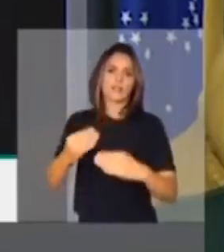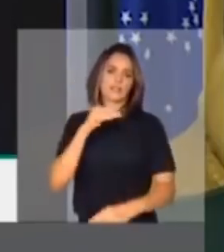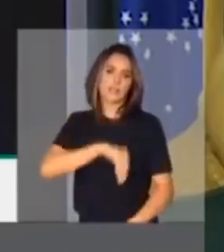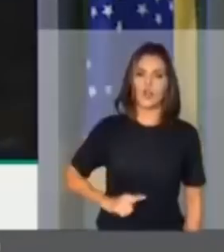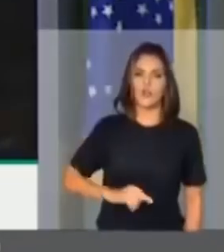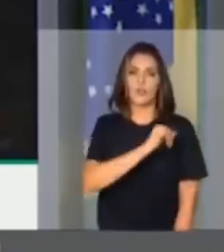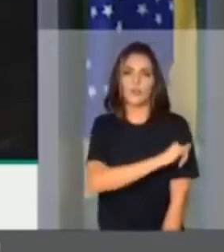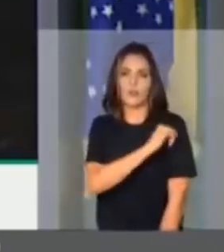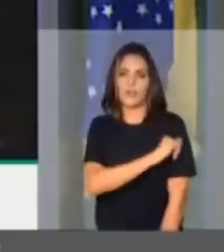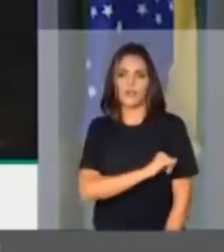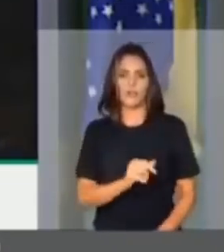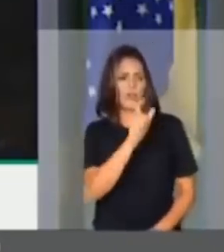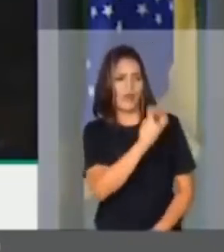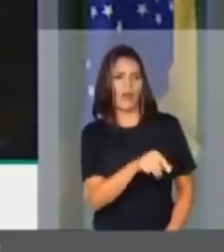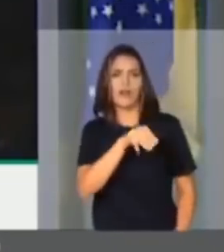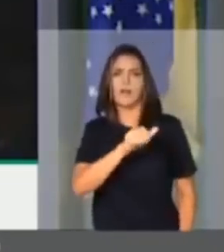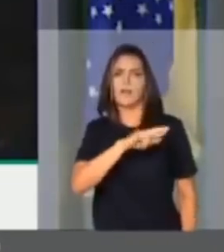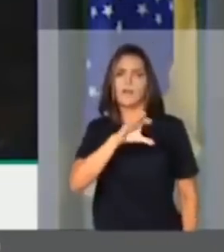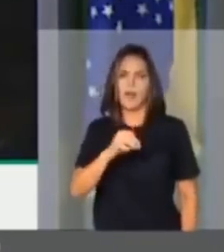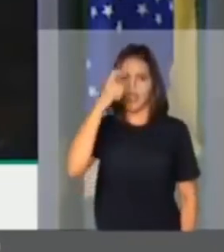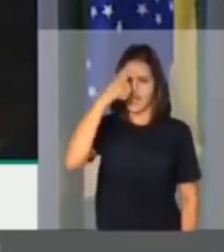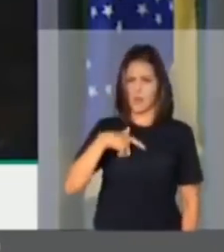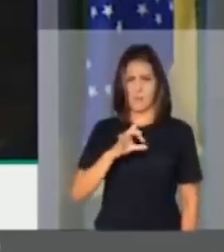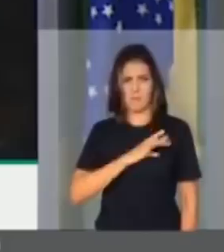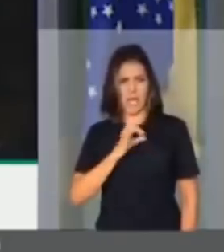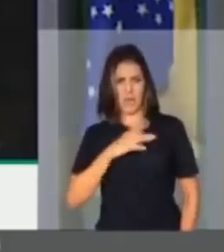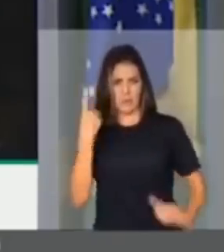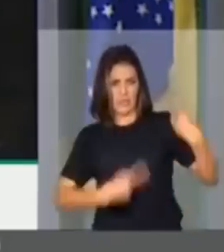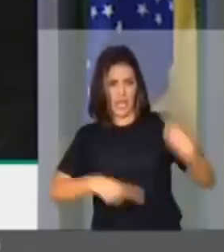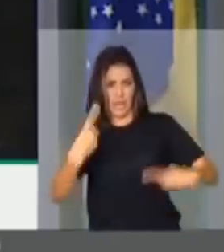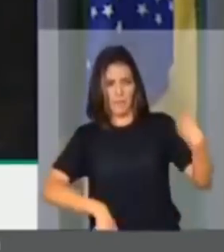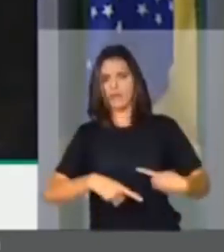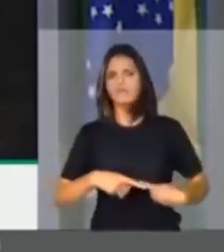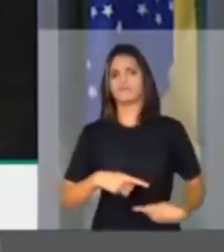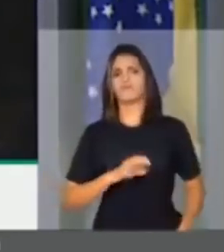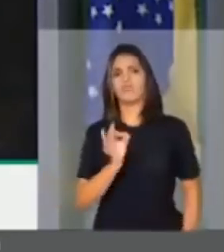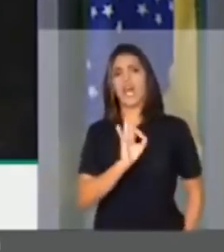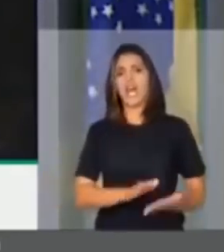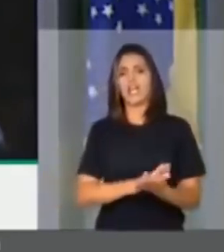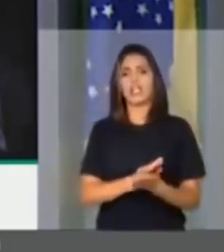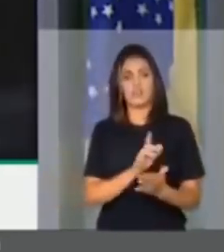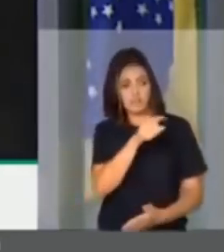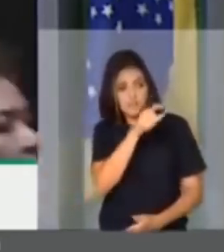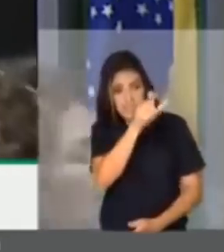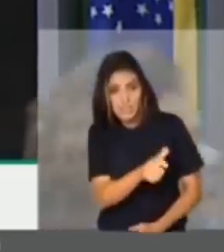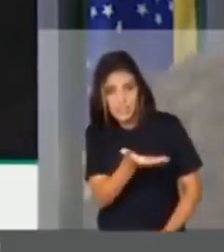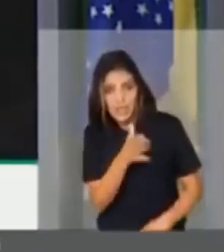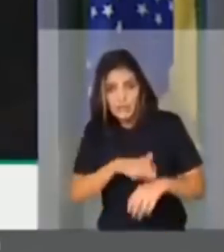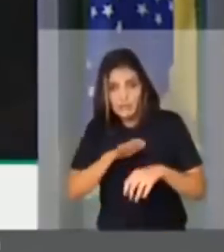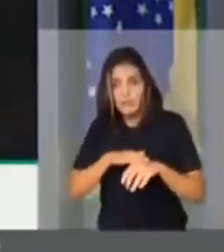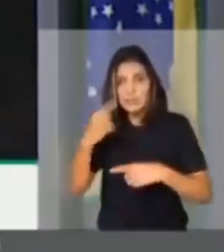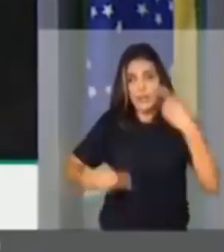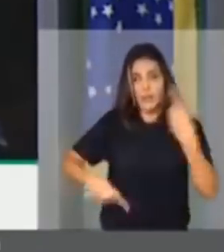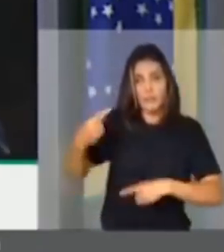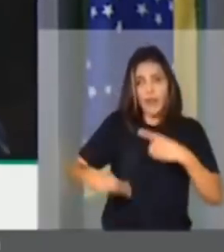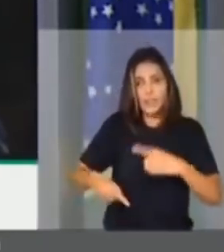salário e aumenta gasto. Não tenho medo de debate nenhum. Se o parlamentar quiser promover um debate sobre reforma previdenciária, sobre reforma tributária, sobre o